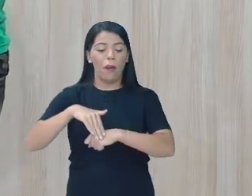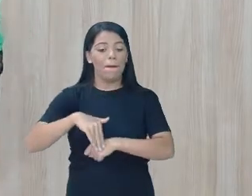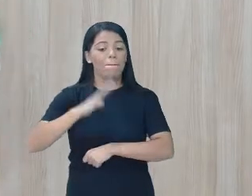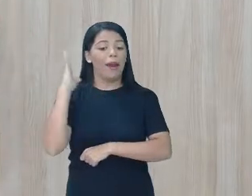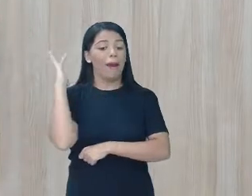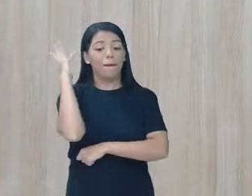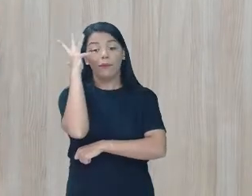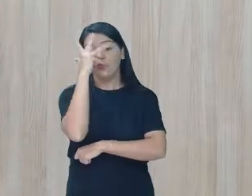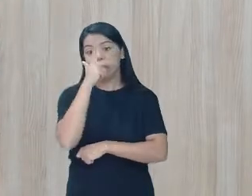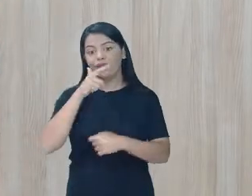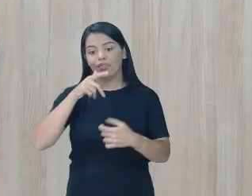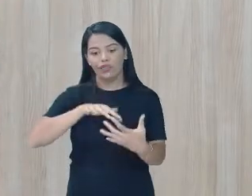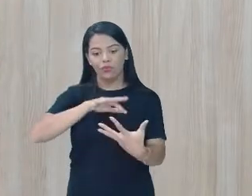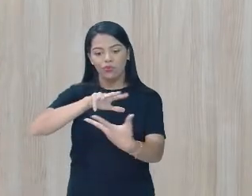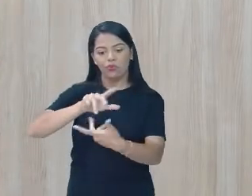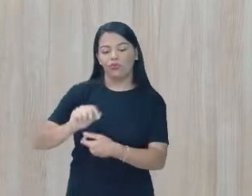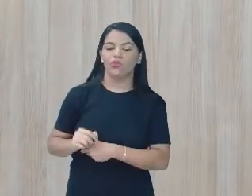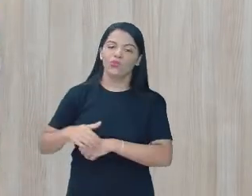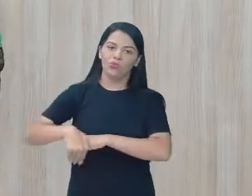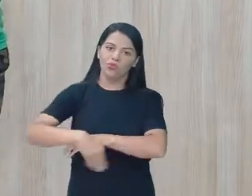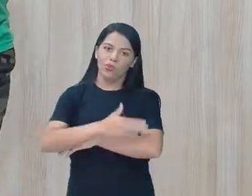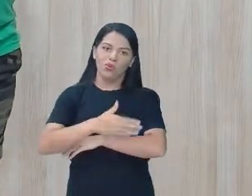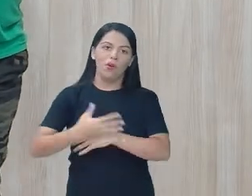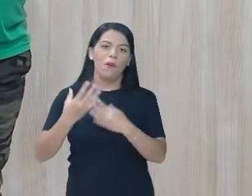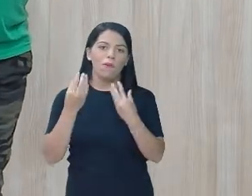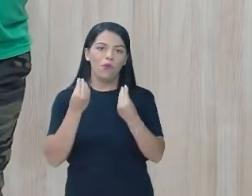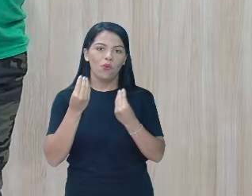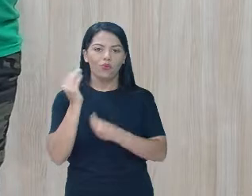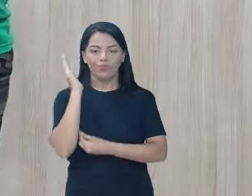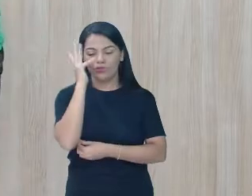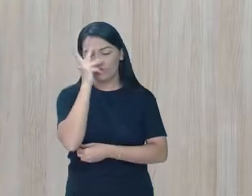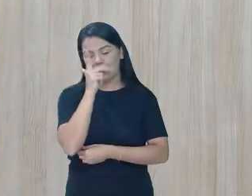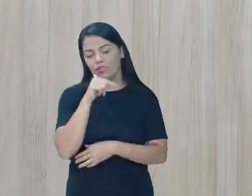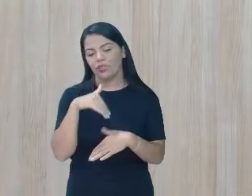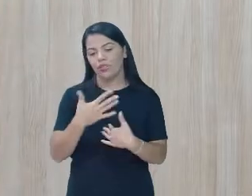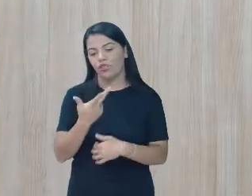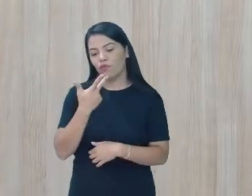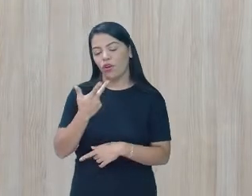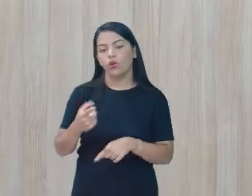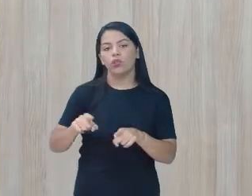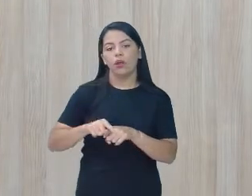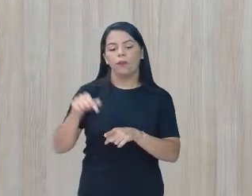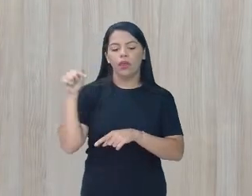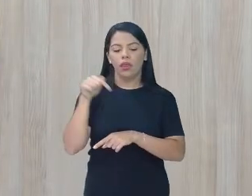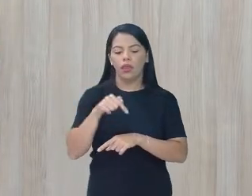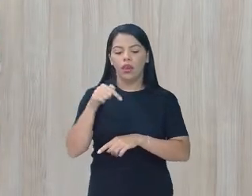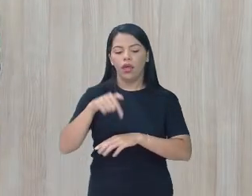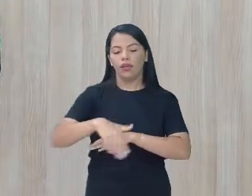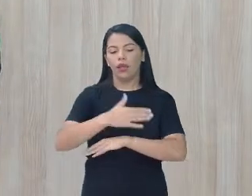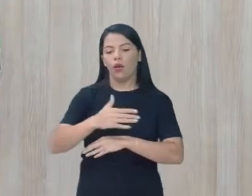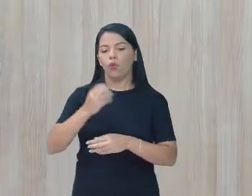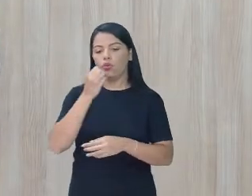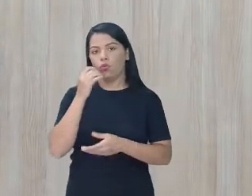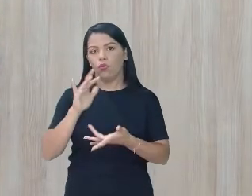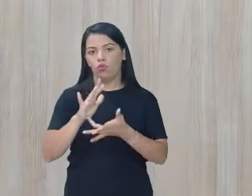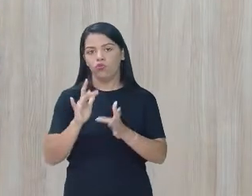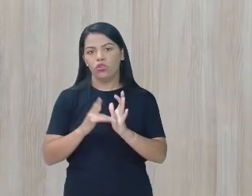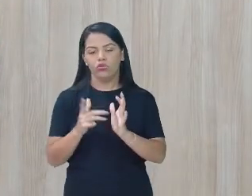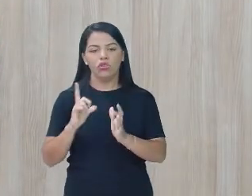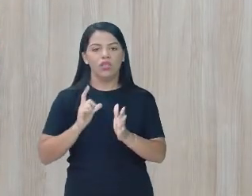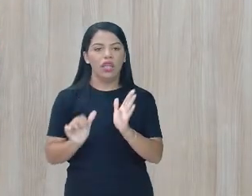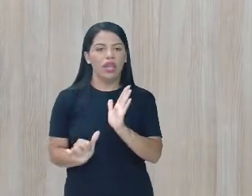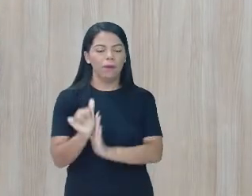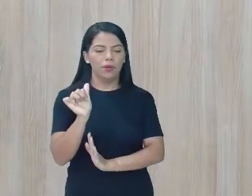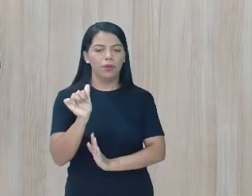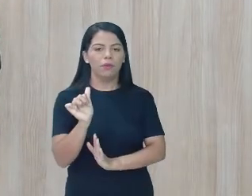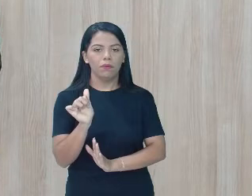do Bom Jesus é uma rua muito bonita, né? A gente já mencionou também que é na Rua do Bom Jesus que a gente tem, por exemplo, a